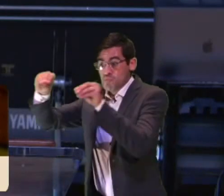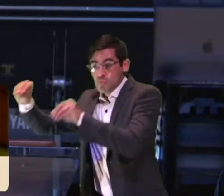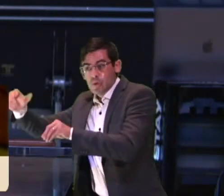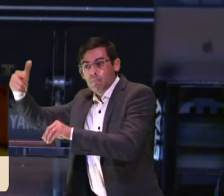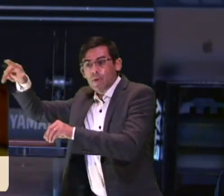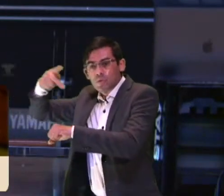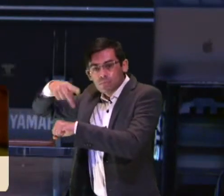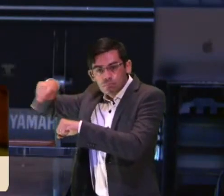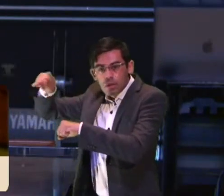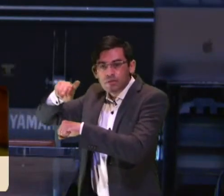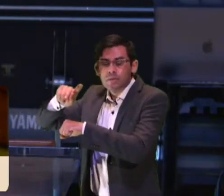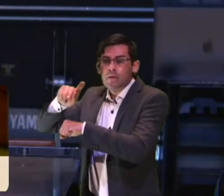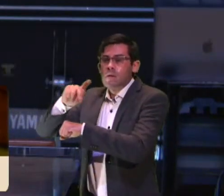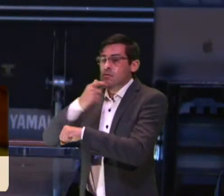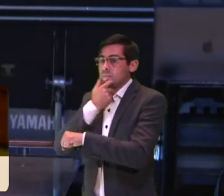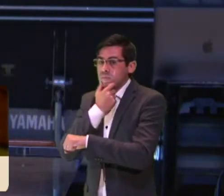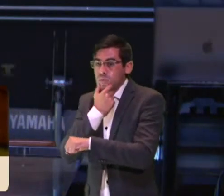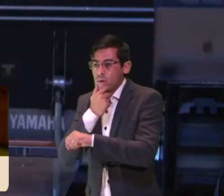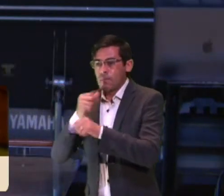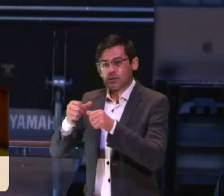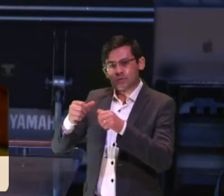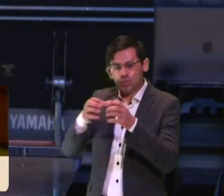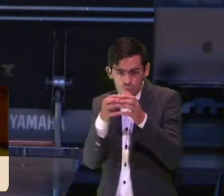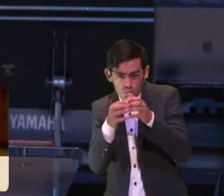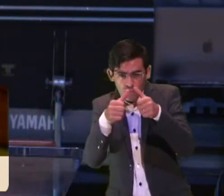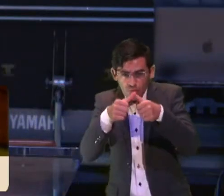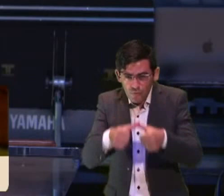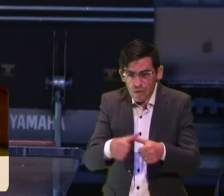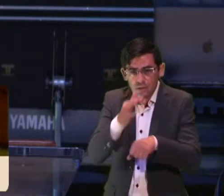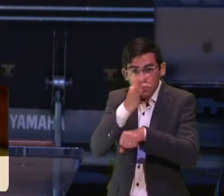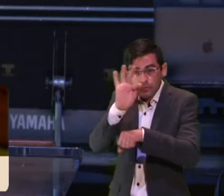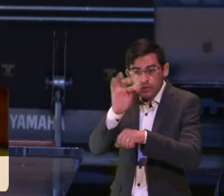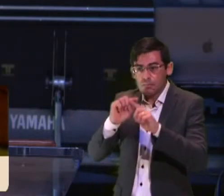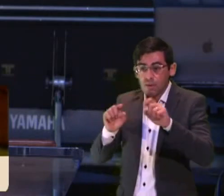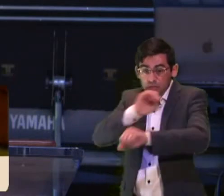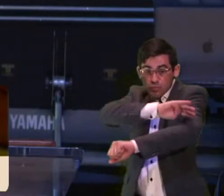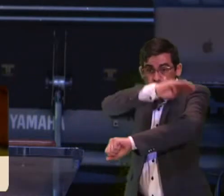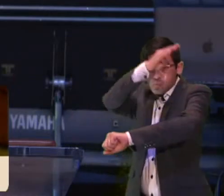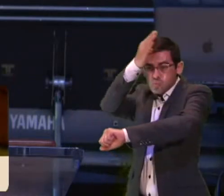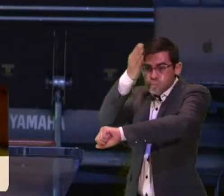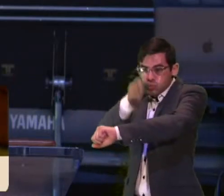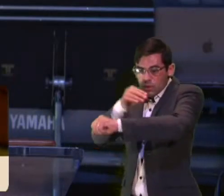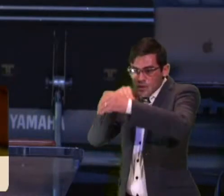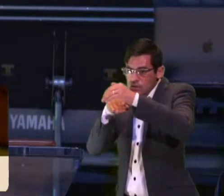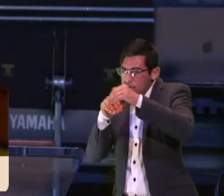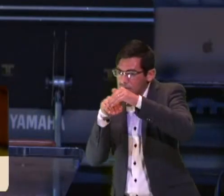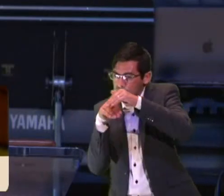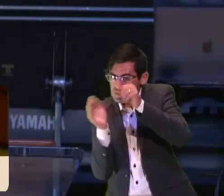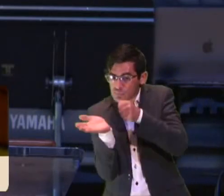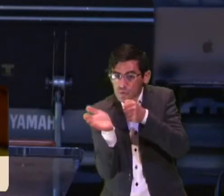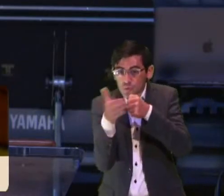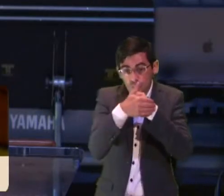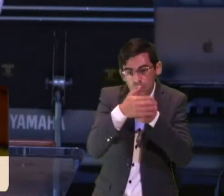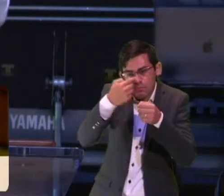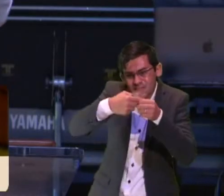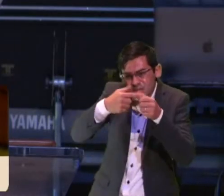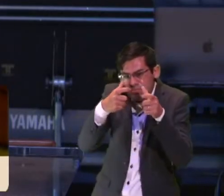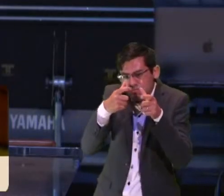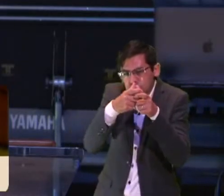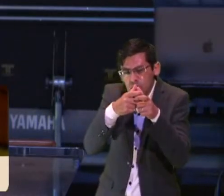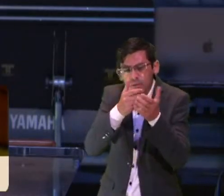mas alguns permanecem na França, e vão se abrigar nas montanhas de uma cidade pequena, e ali começa